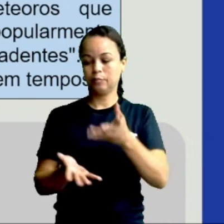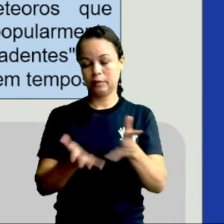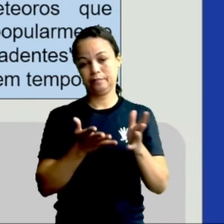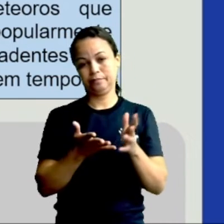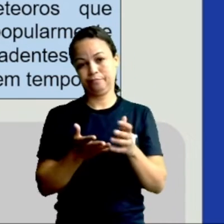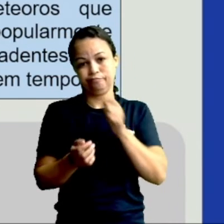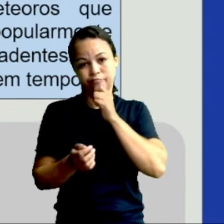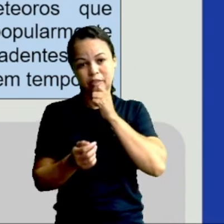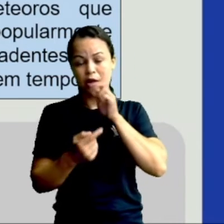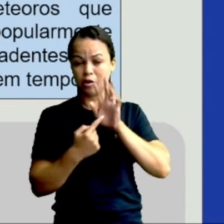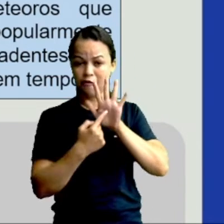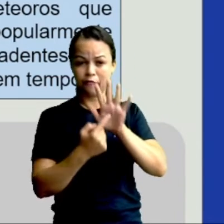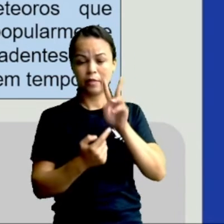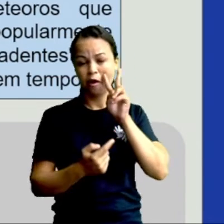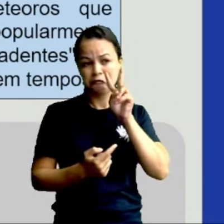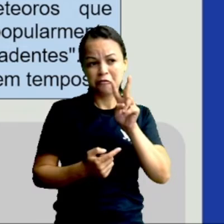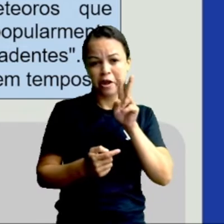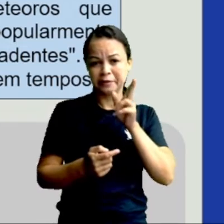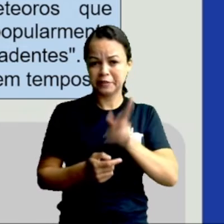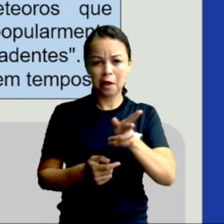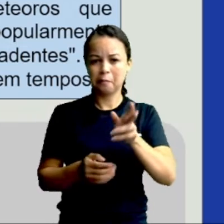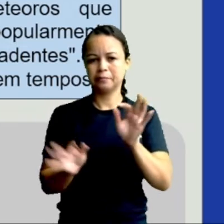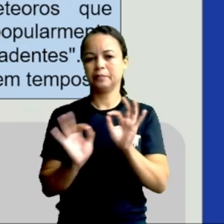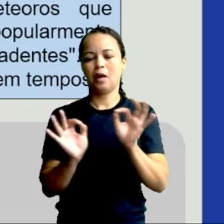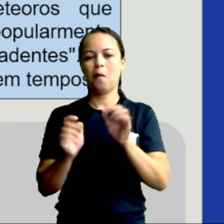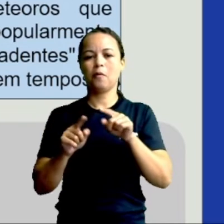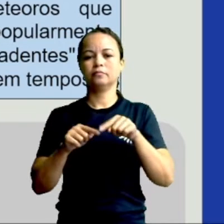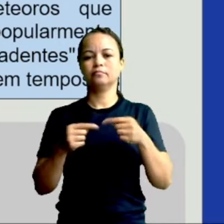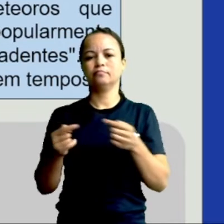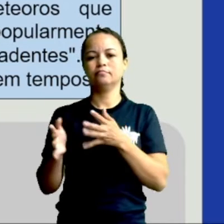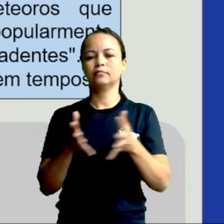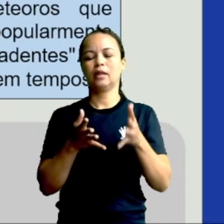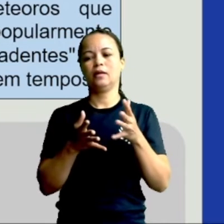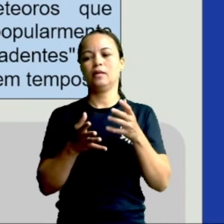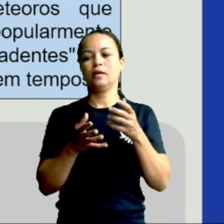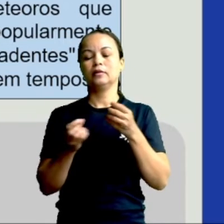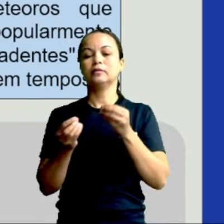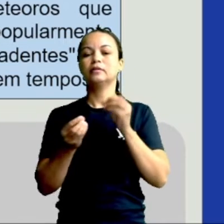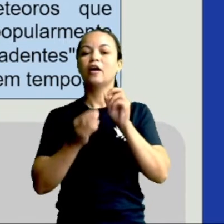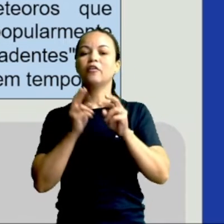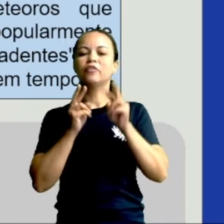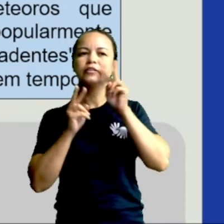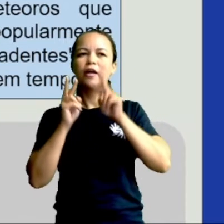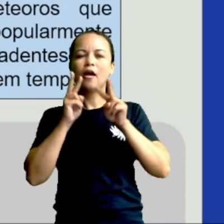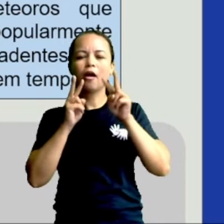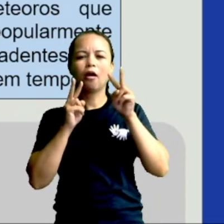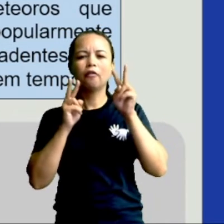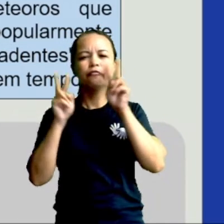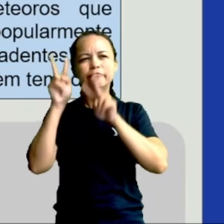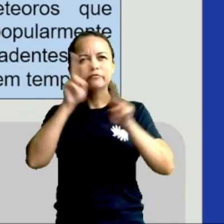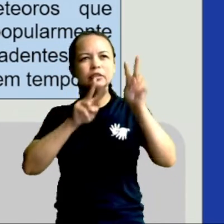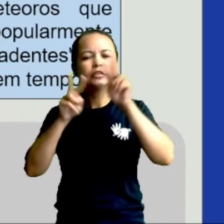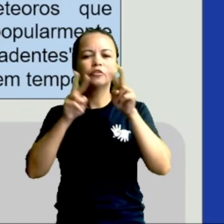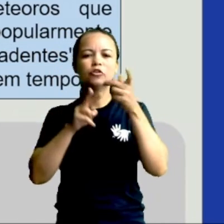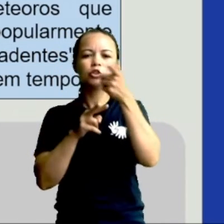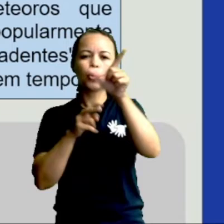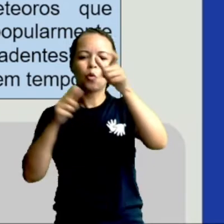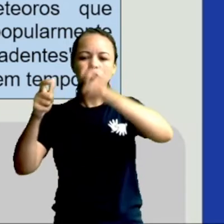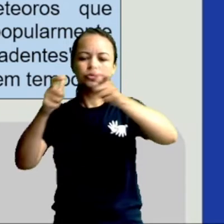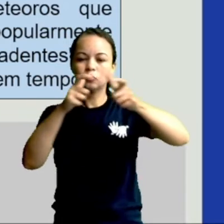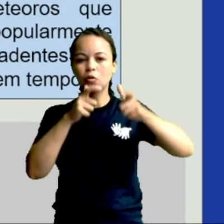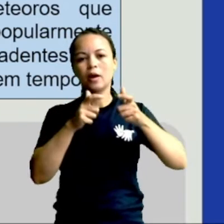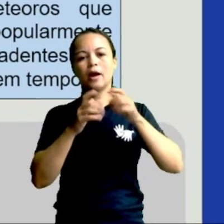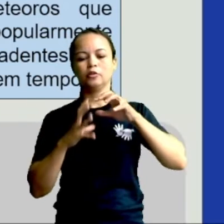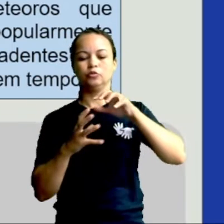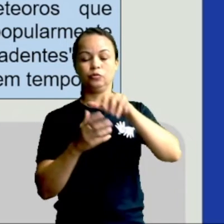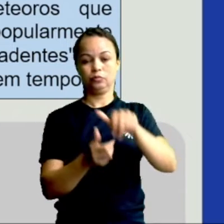sempre possamos vê-los, seja porque a ocorrência da vez é visível, né, apenas de outras regiões do